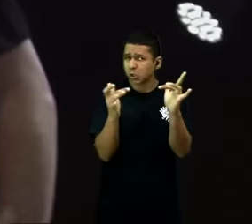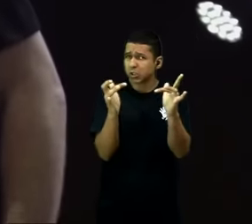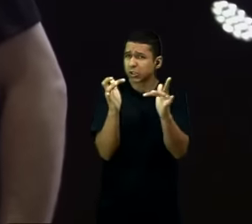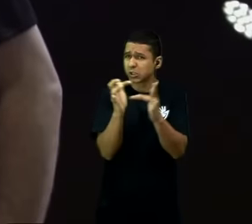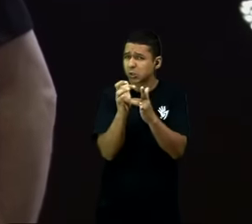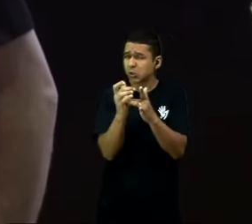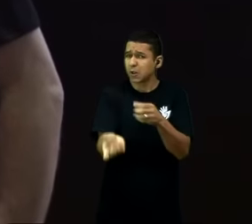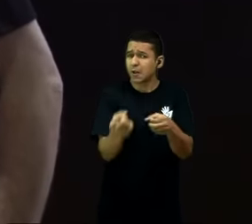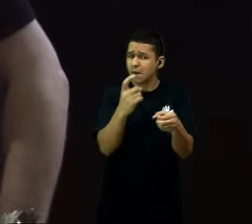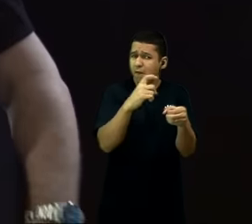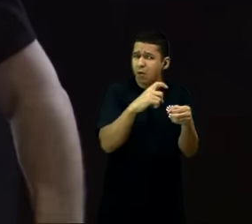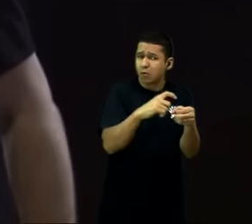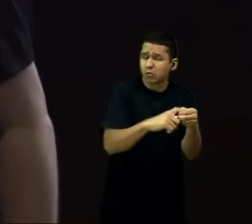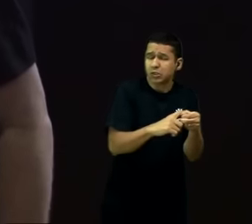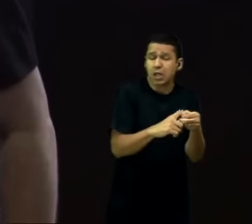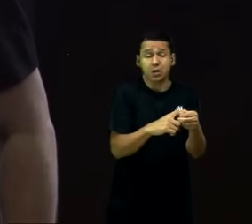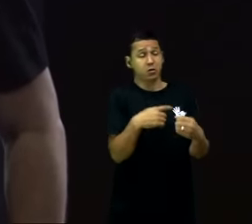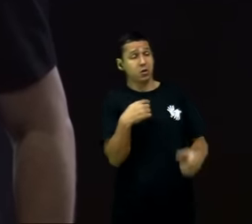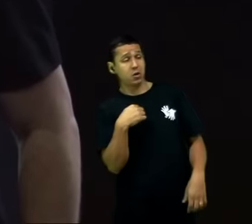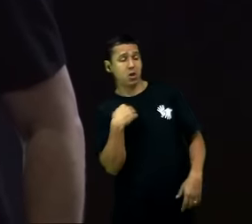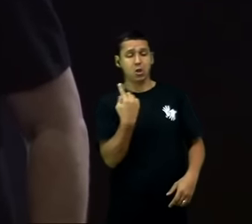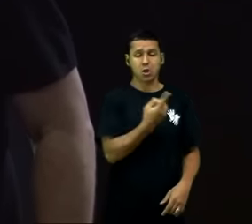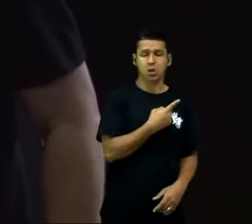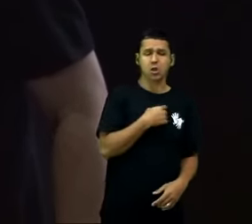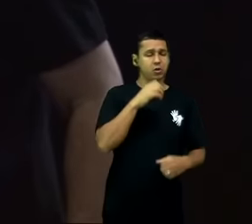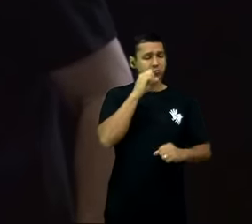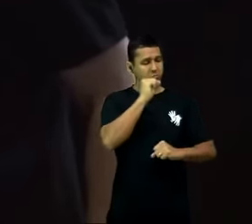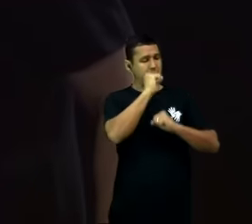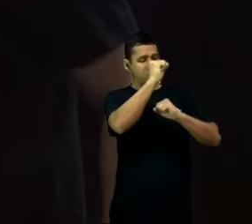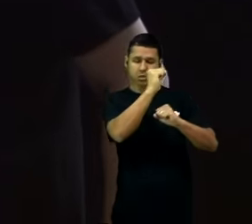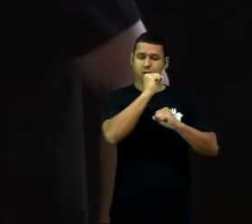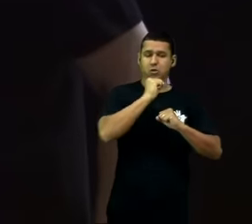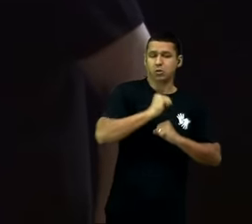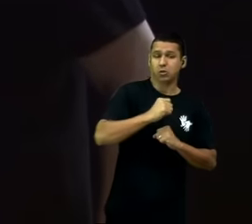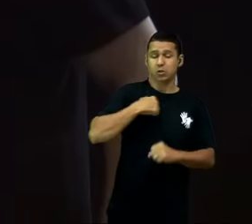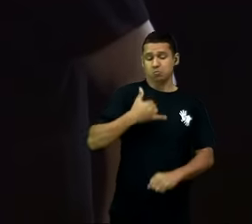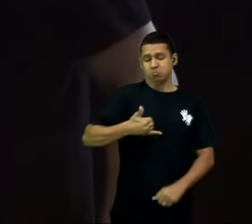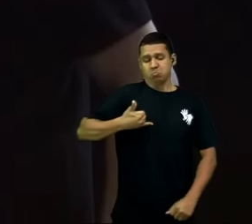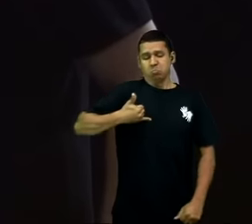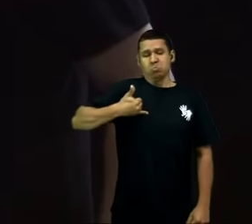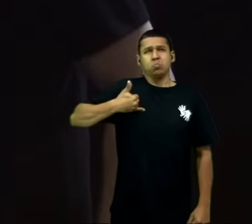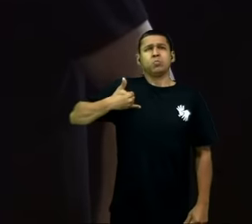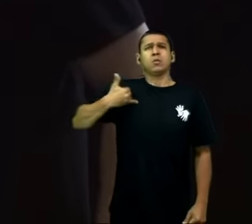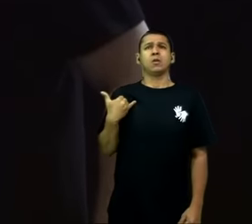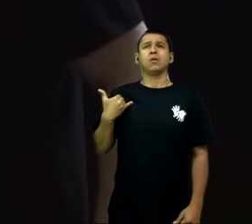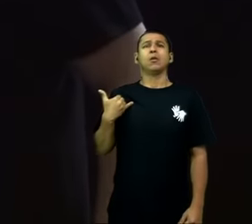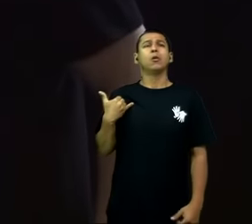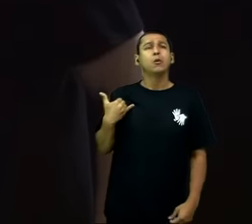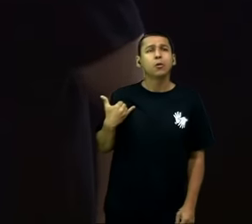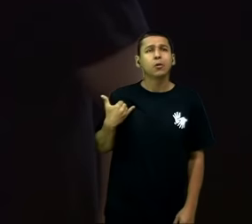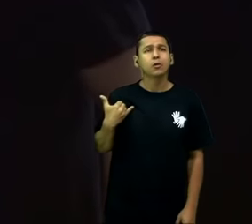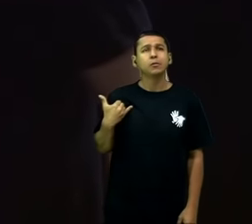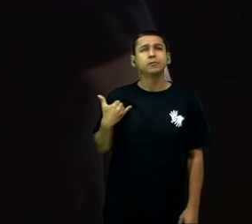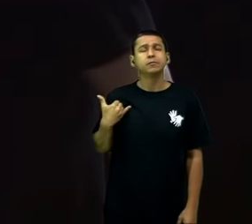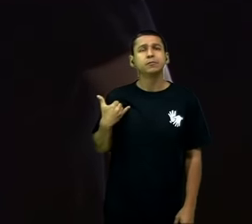Jesus, voltaram se achando, Senhor, os demônios nos submetem. O meu ministério,